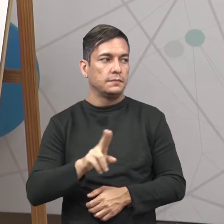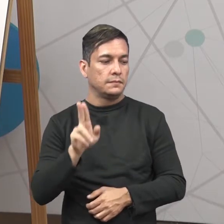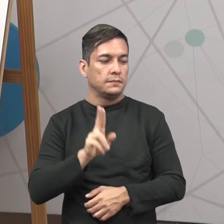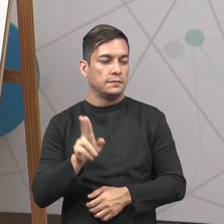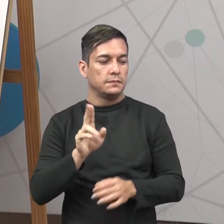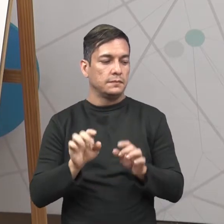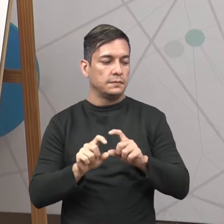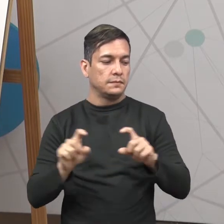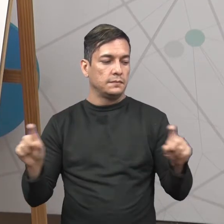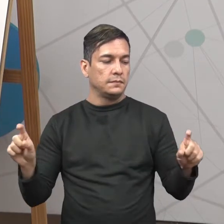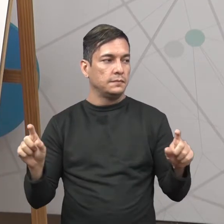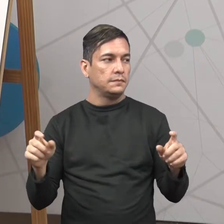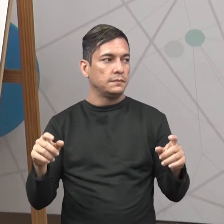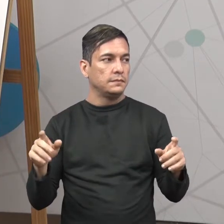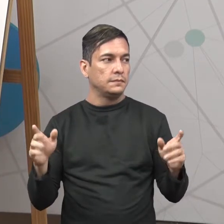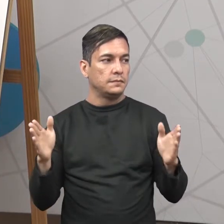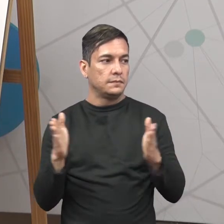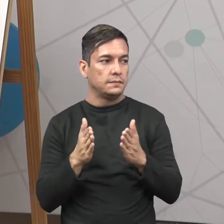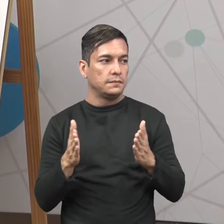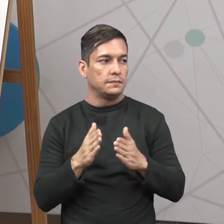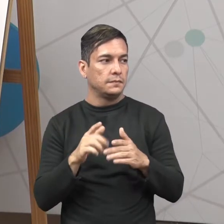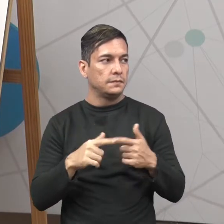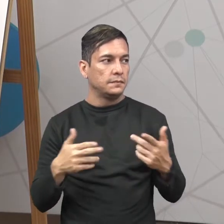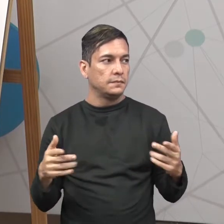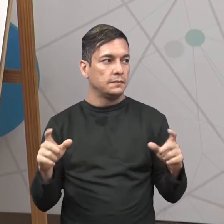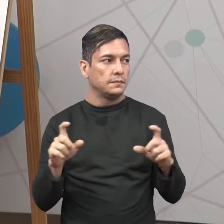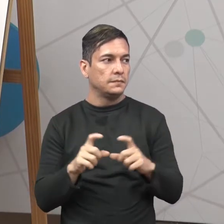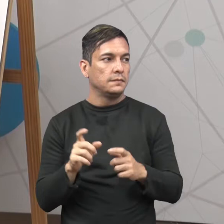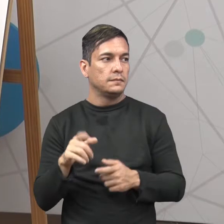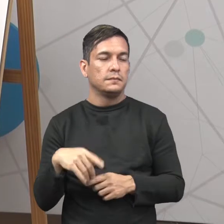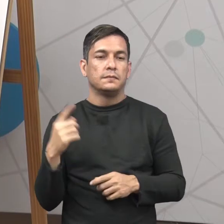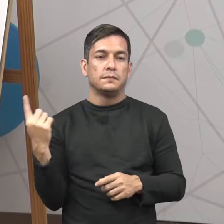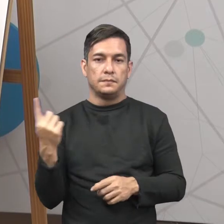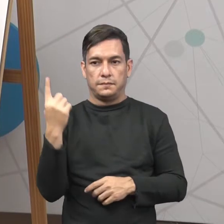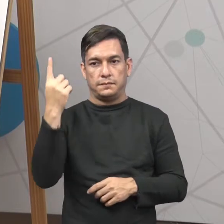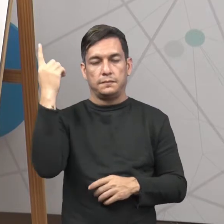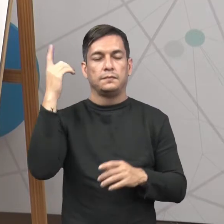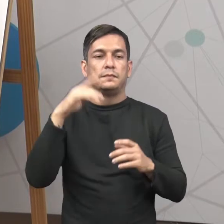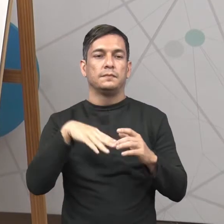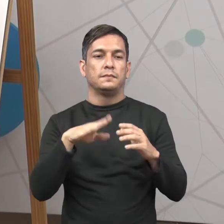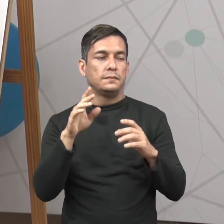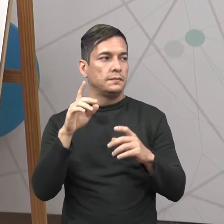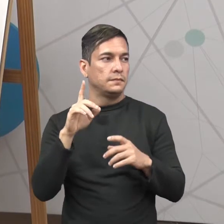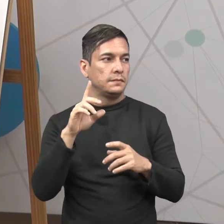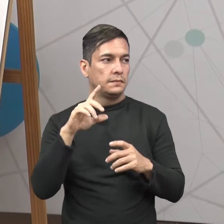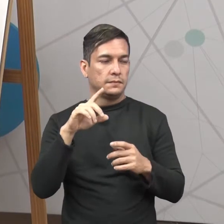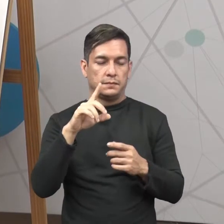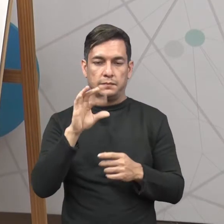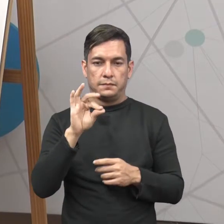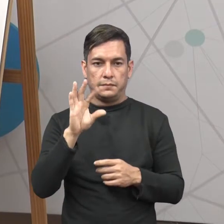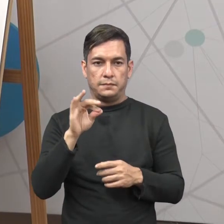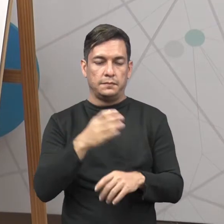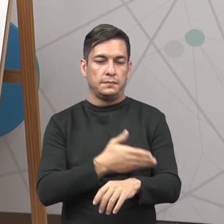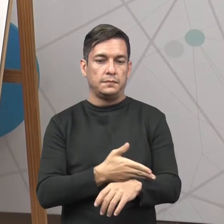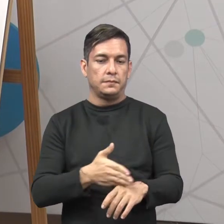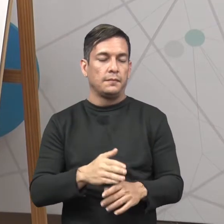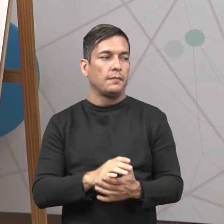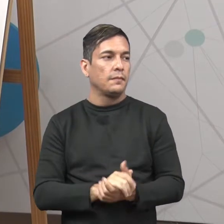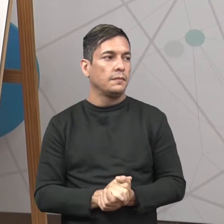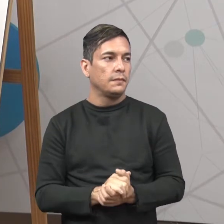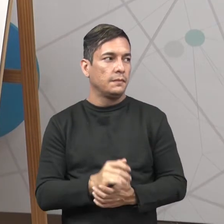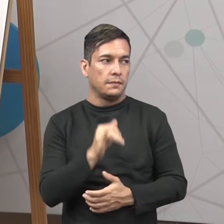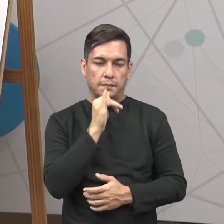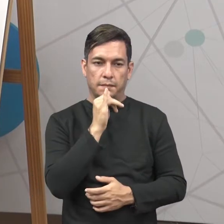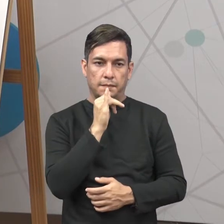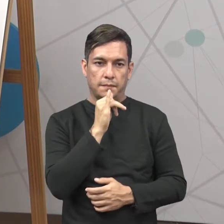usarmos para medir objetos pequenos, como a altura de uma cola branca. Por